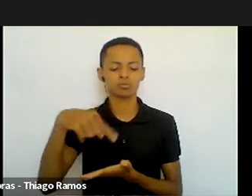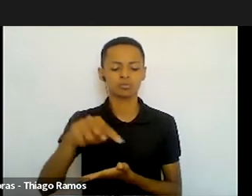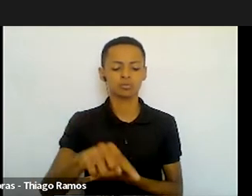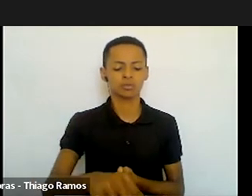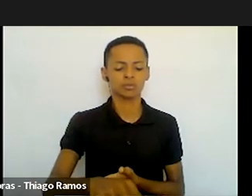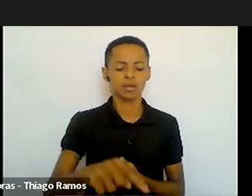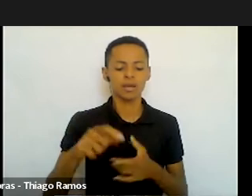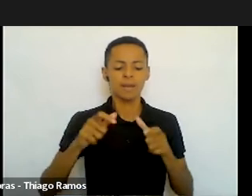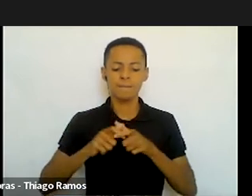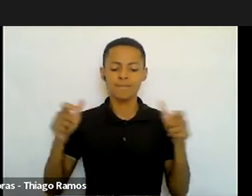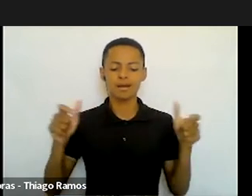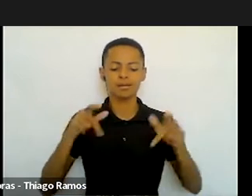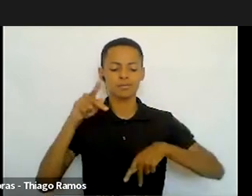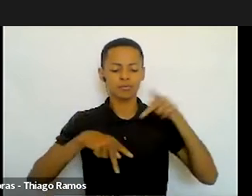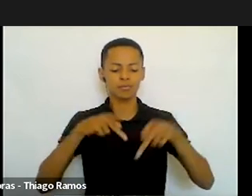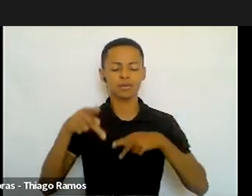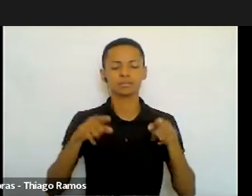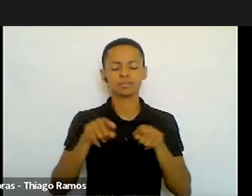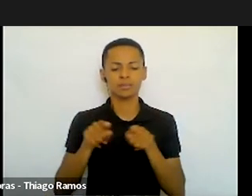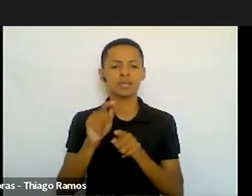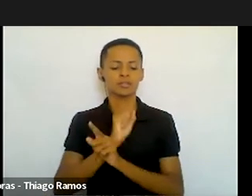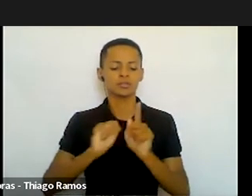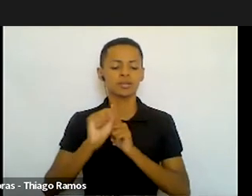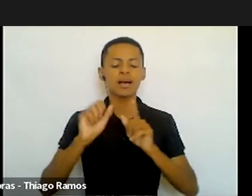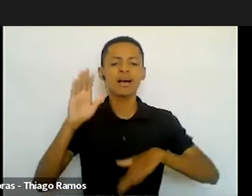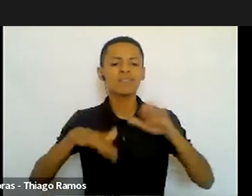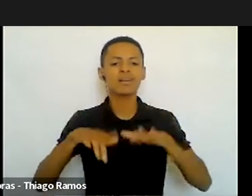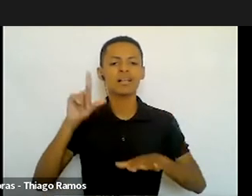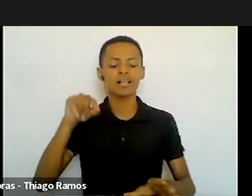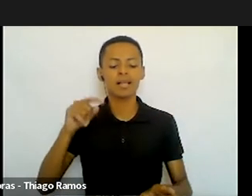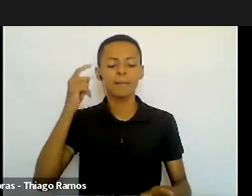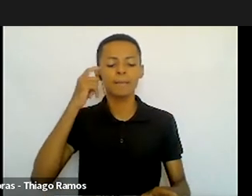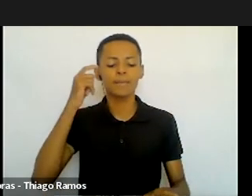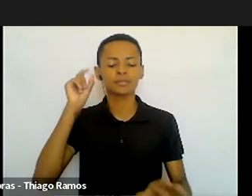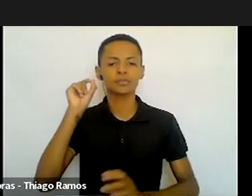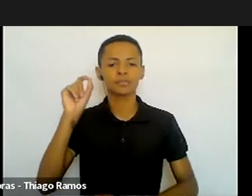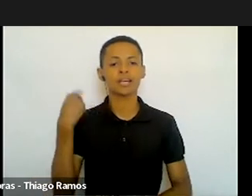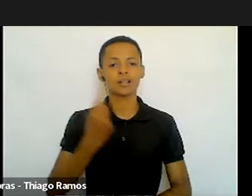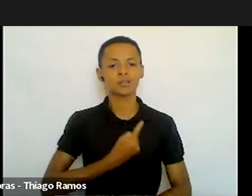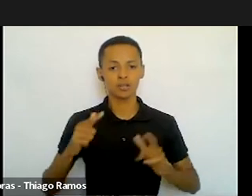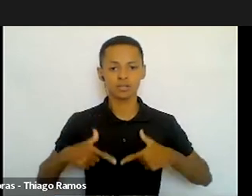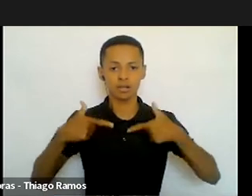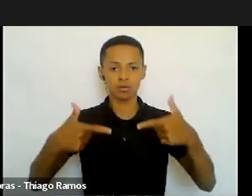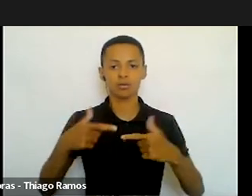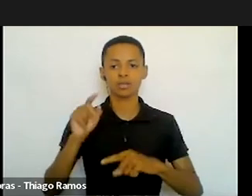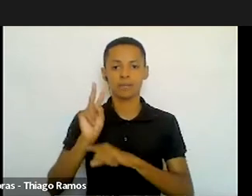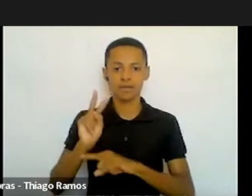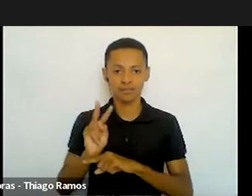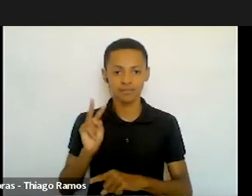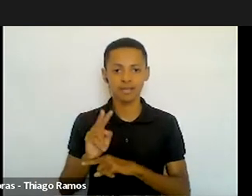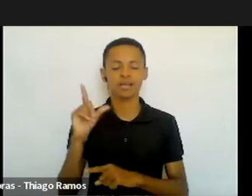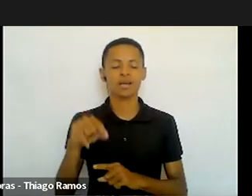maioria da sociedade, às vezes... pensa que a nossa luta pela preservação da floresta,